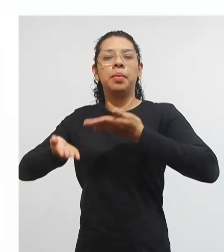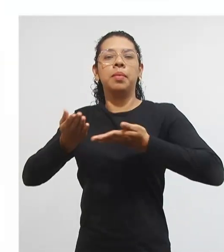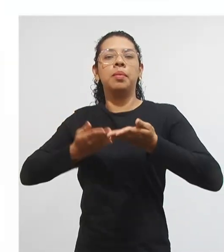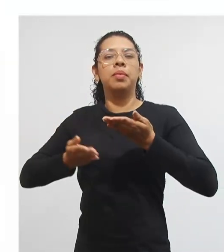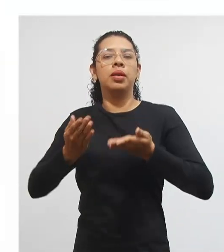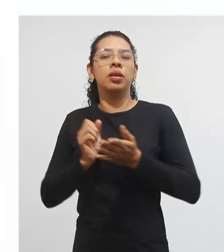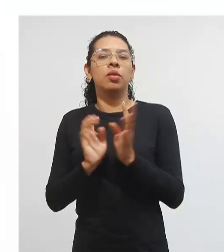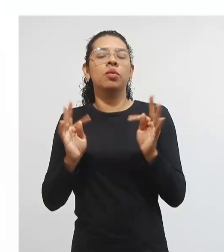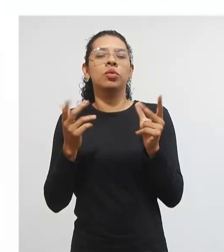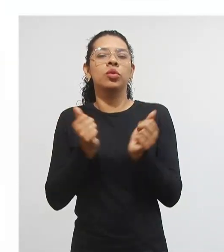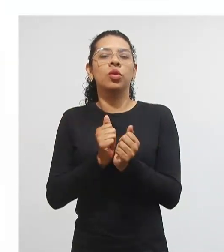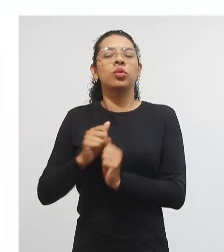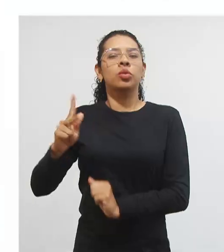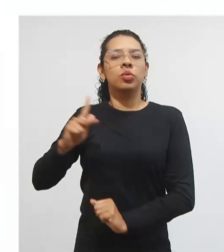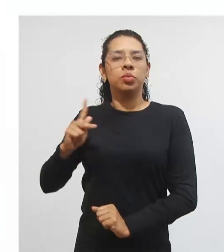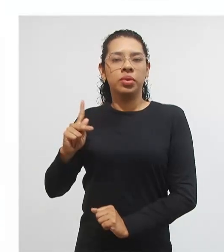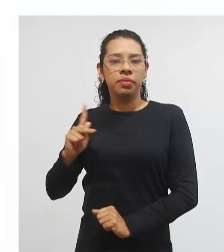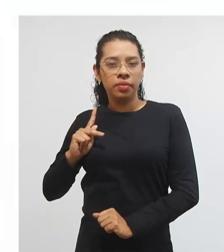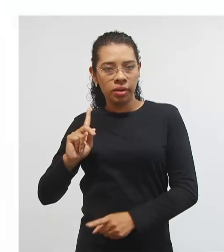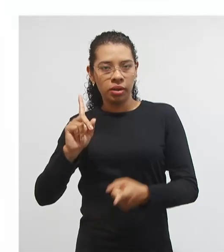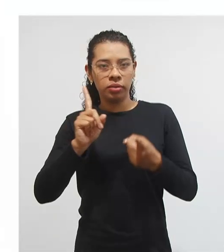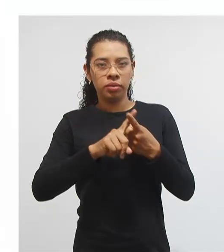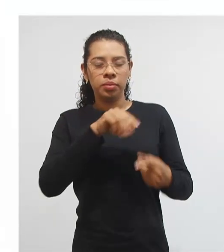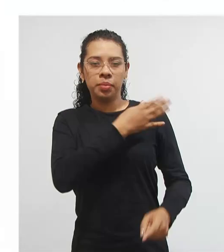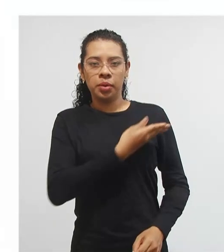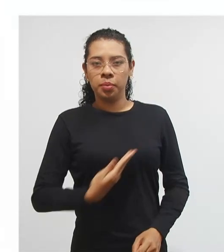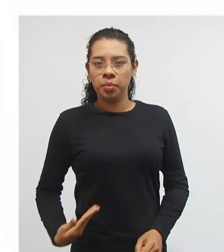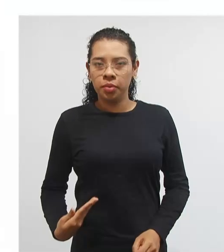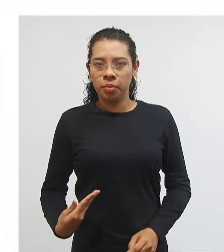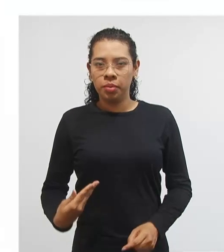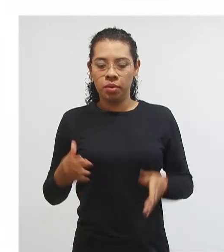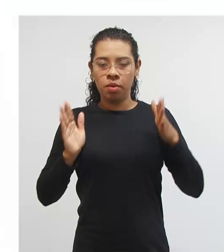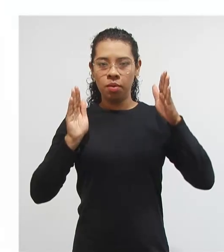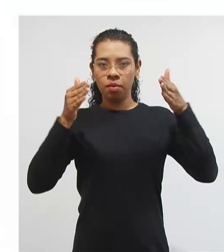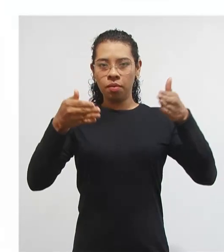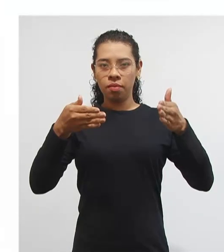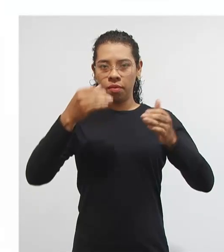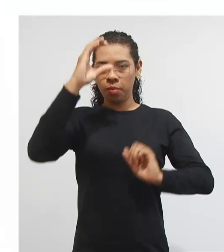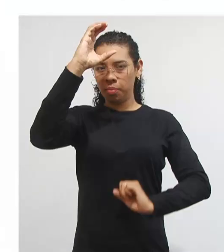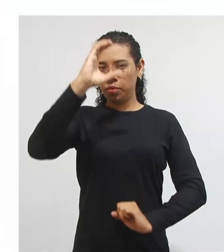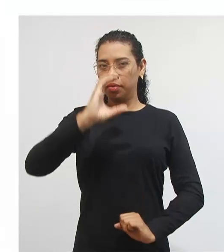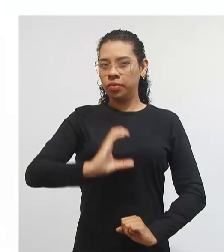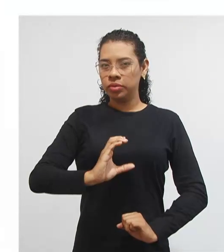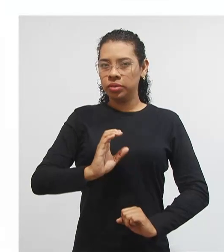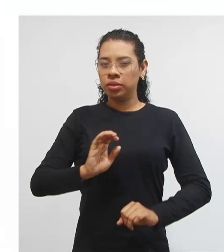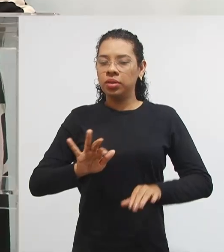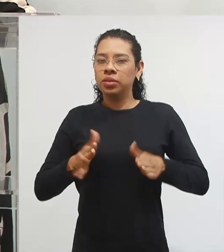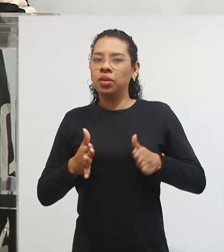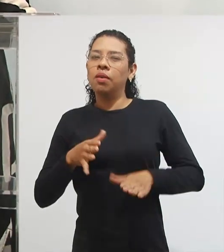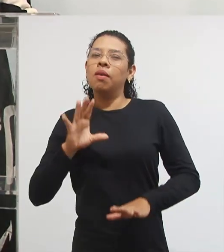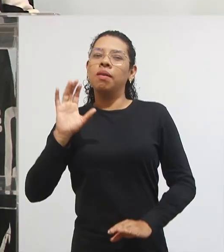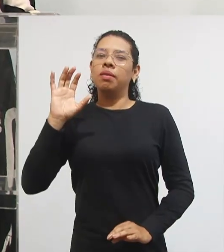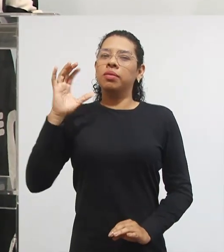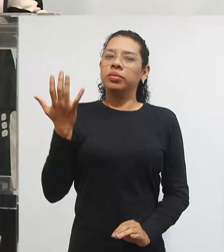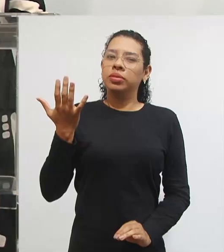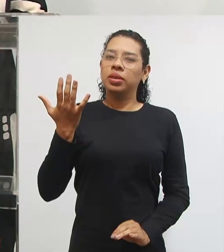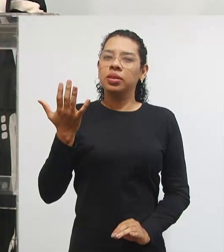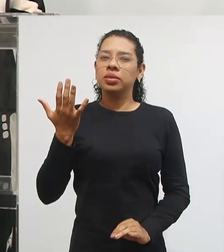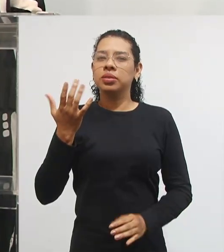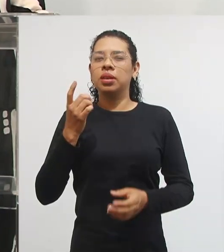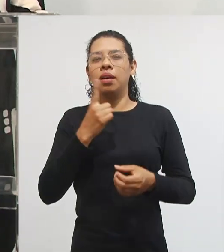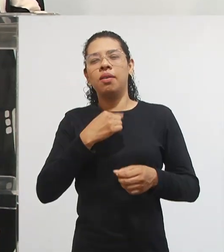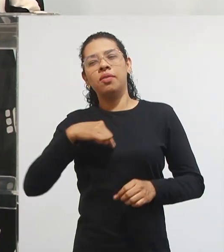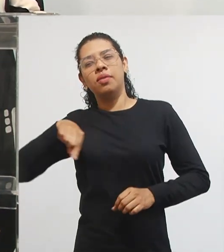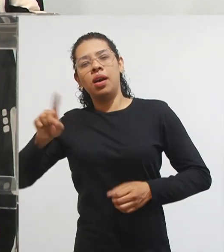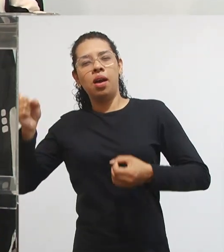serviços públicos mais próximos do cidadão. Então, são essas ondas que vão e que voltam, né? Porque hoje a gente está também numa